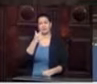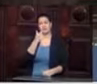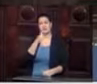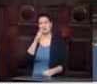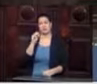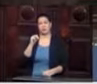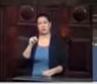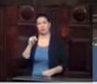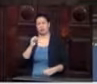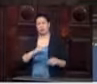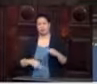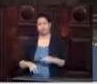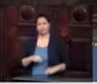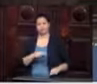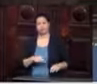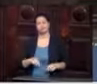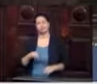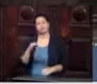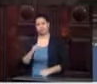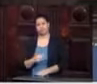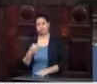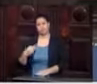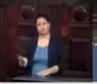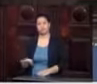250 feridos.